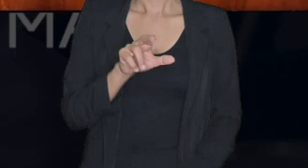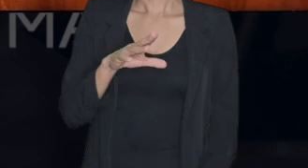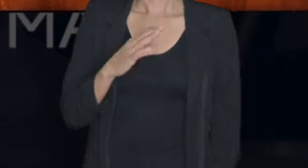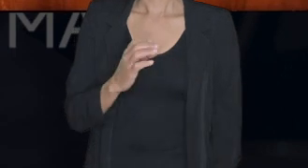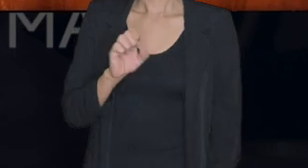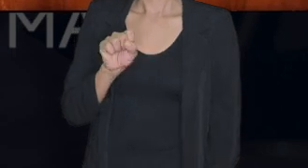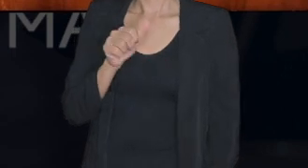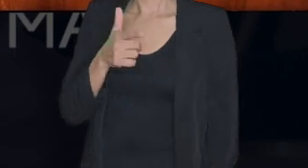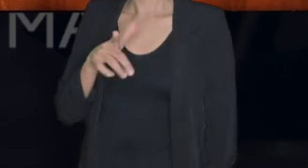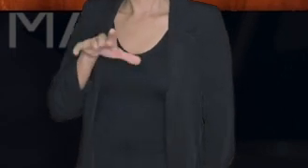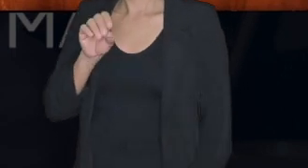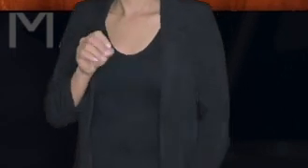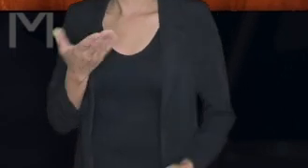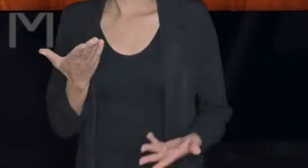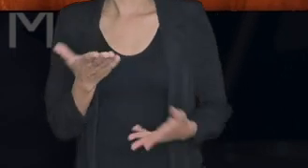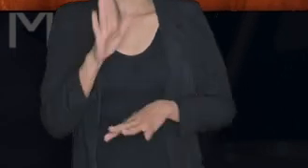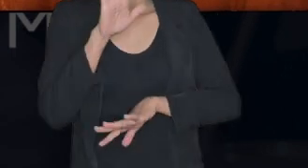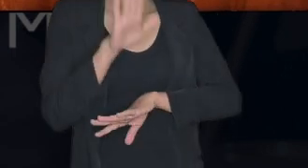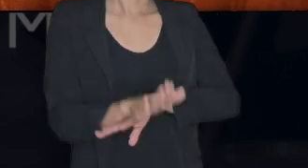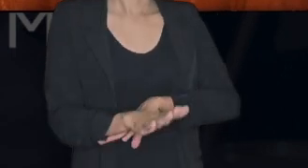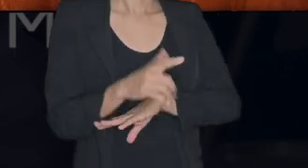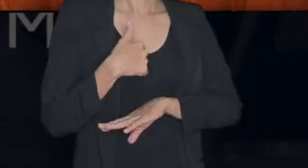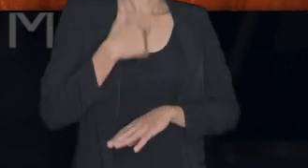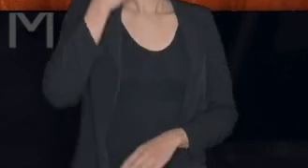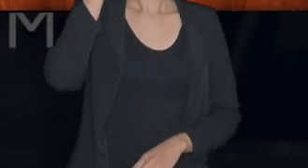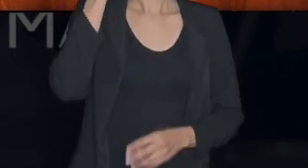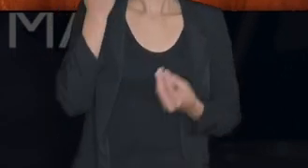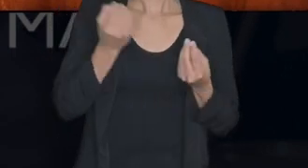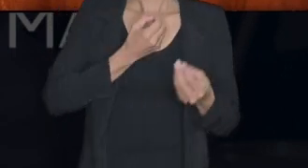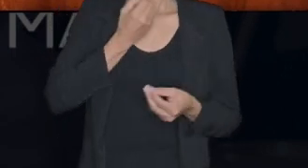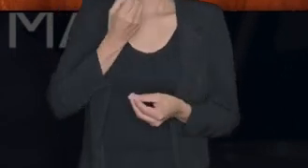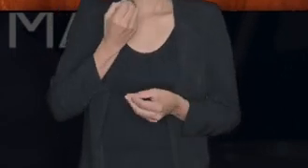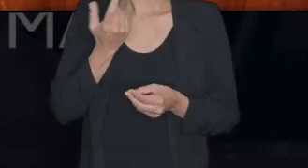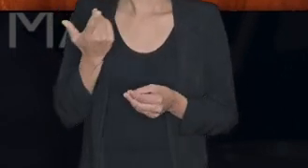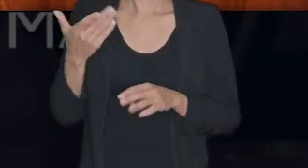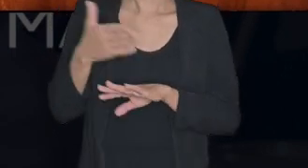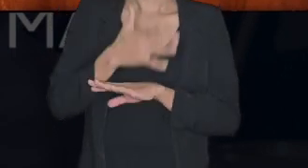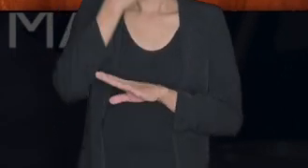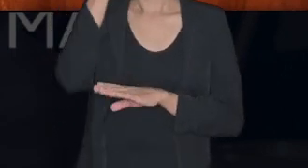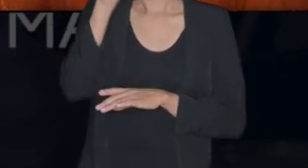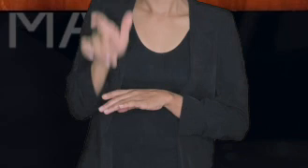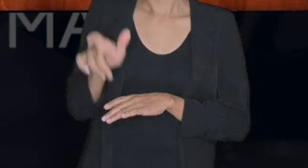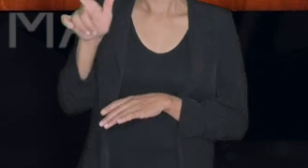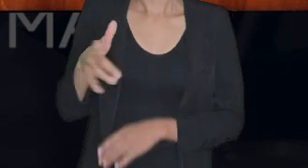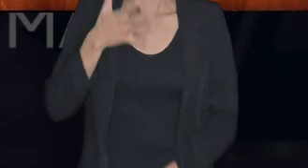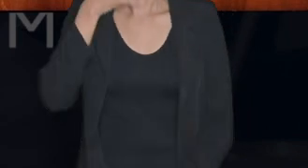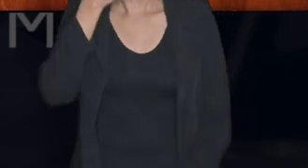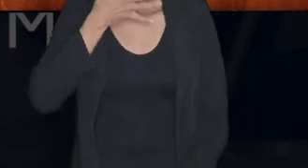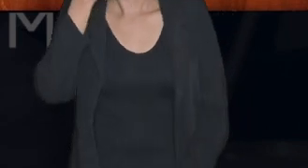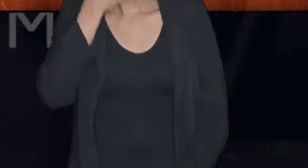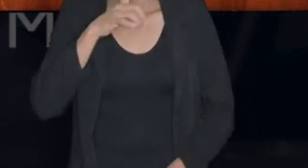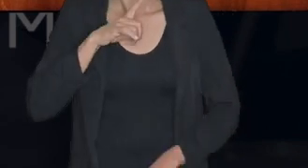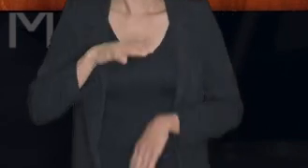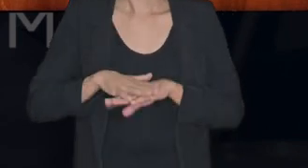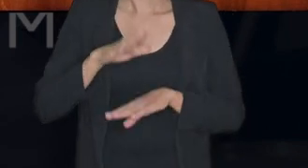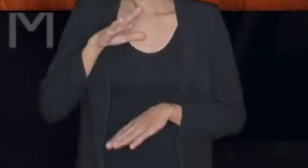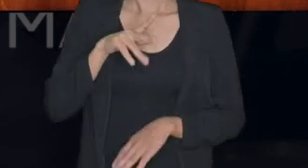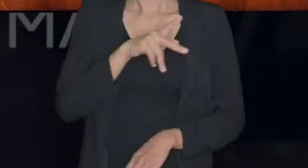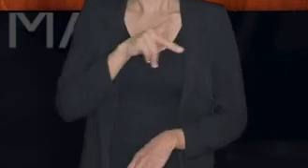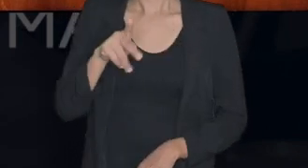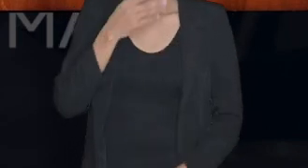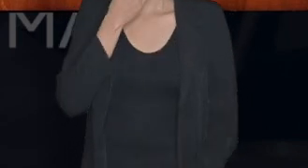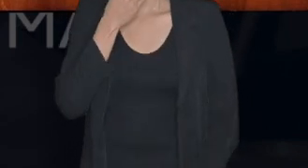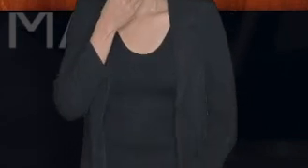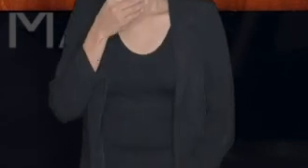tendo como participante, aliás, palestrante, o professor Dr. Hércules Alexandre da